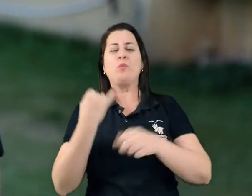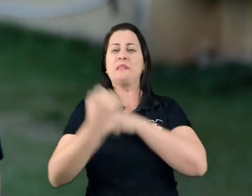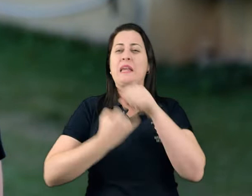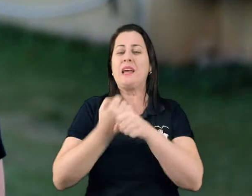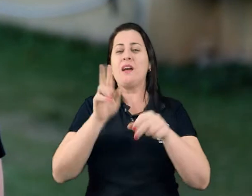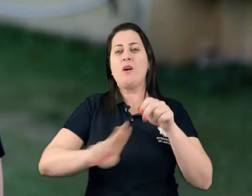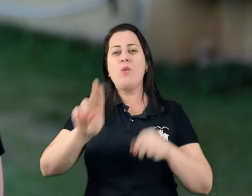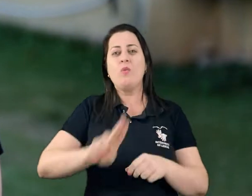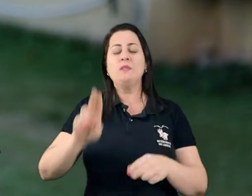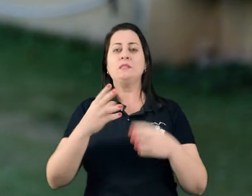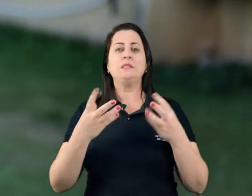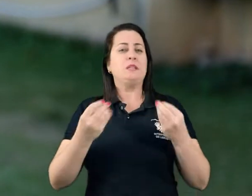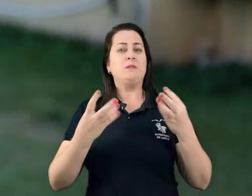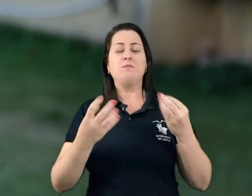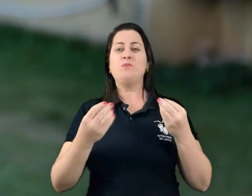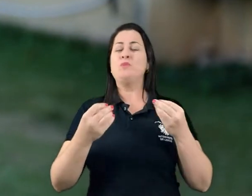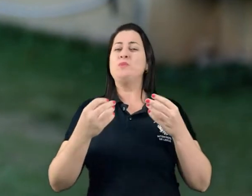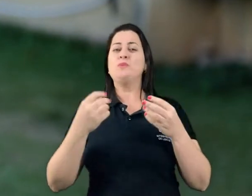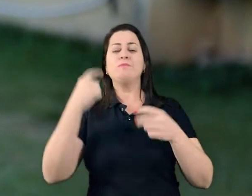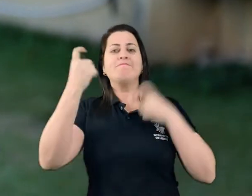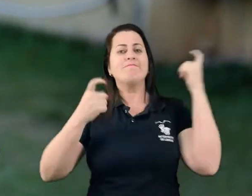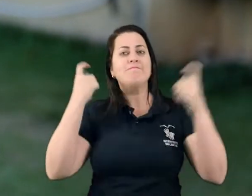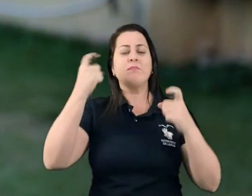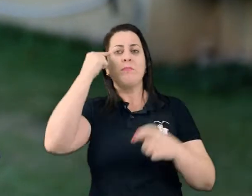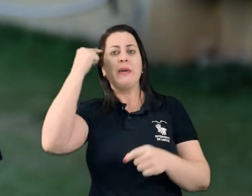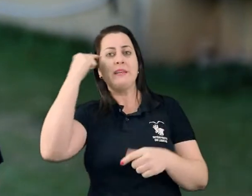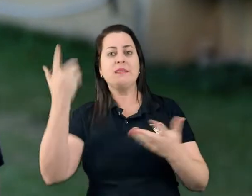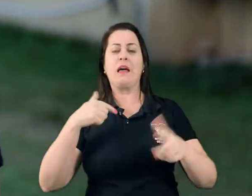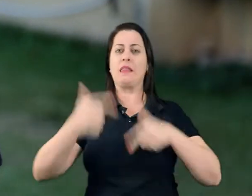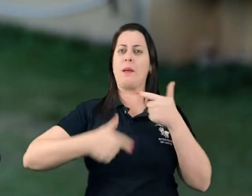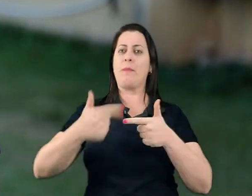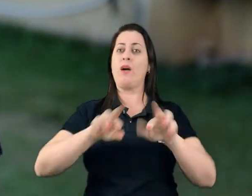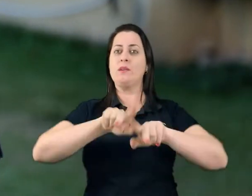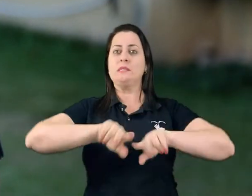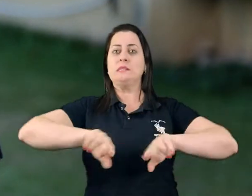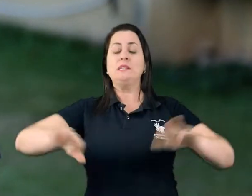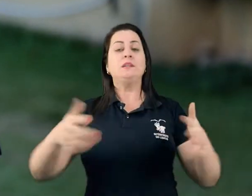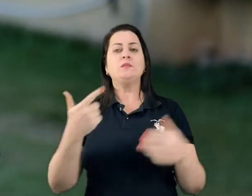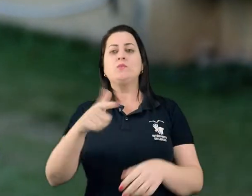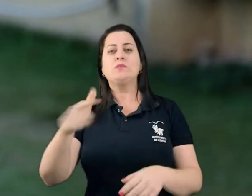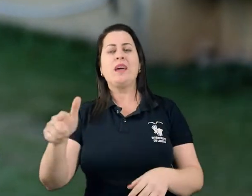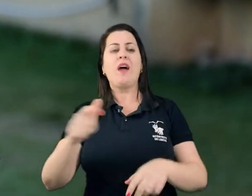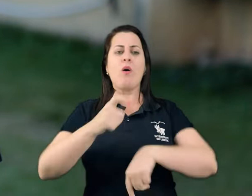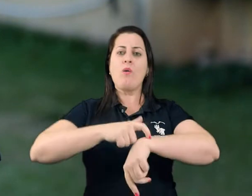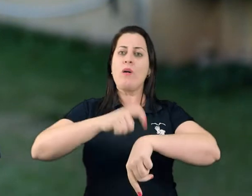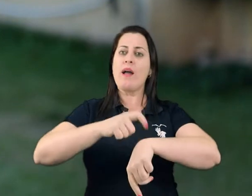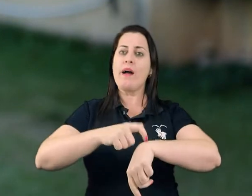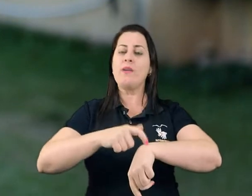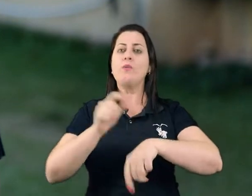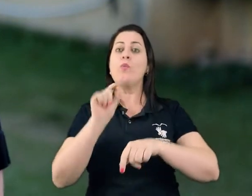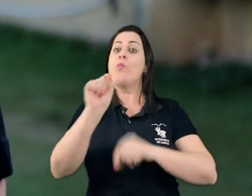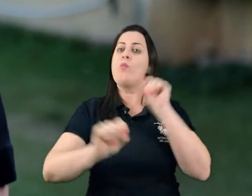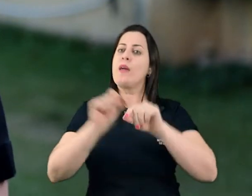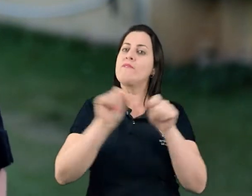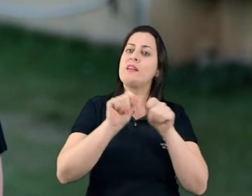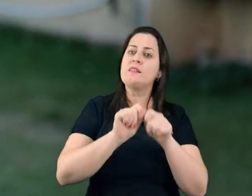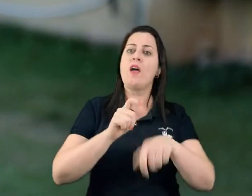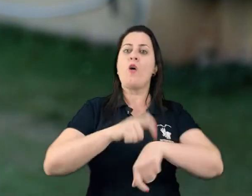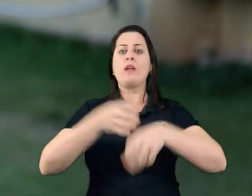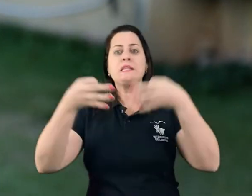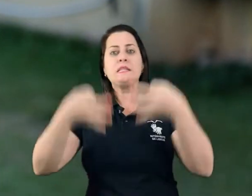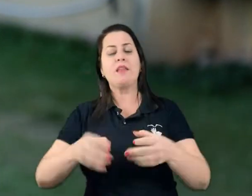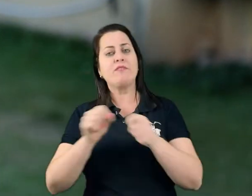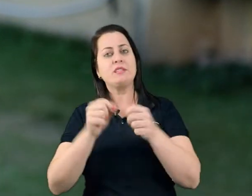hiperconexão né e essa a hiperconexão por conta do trabalho de não tem um pouco horário do que